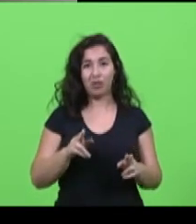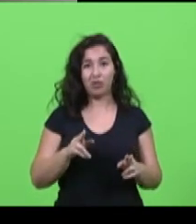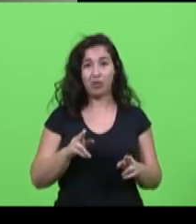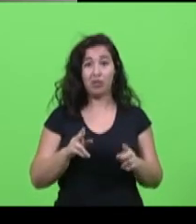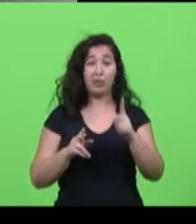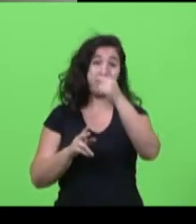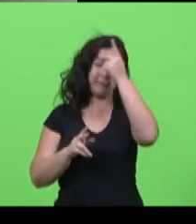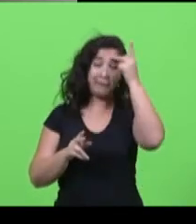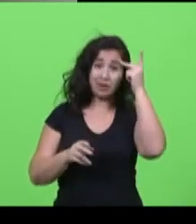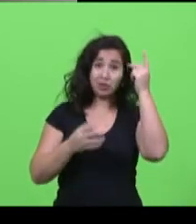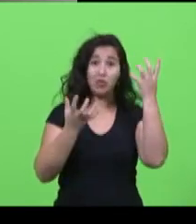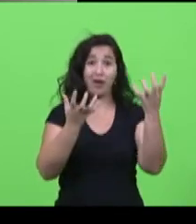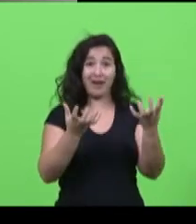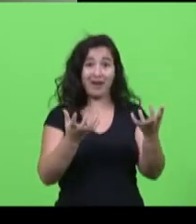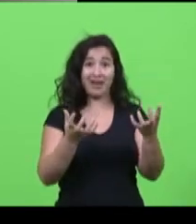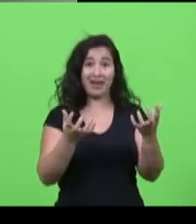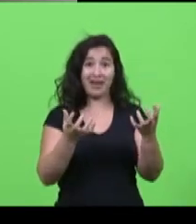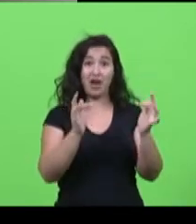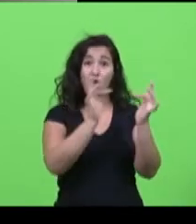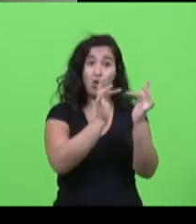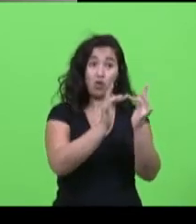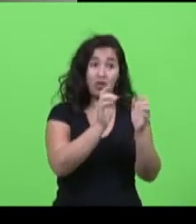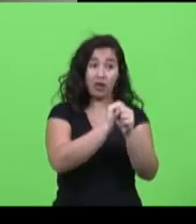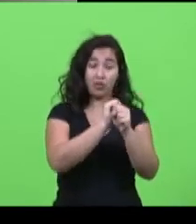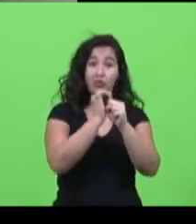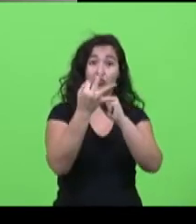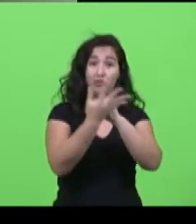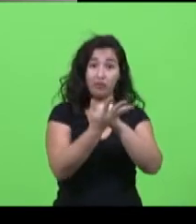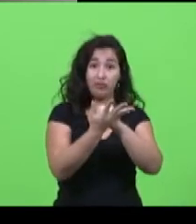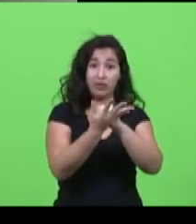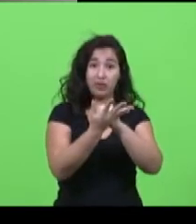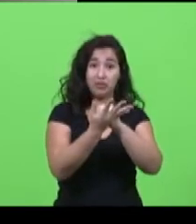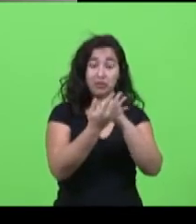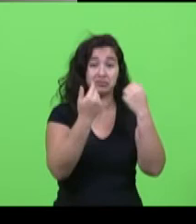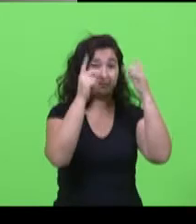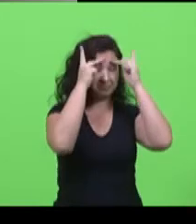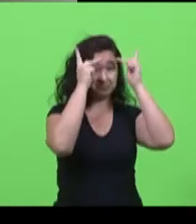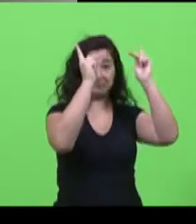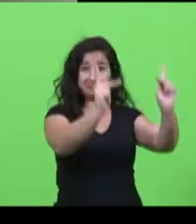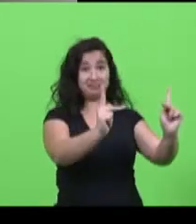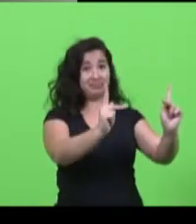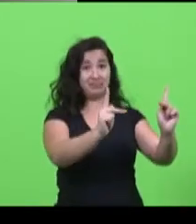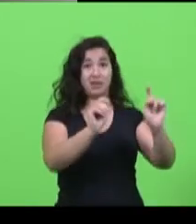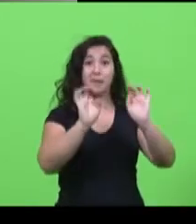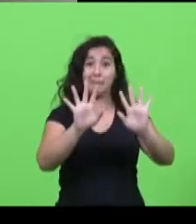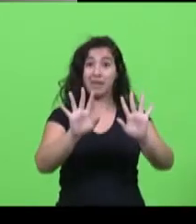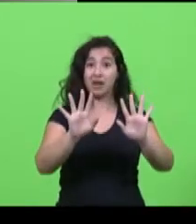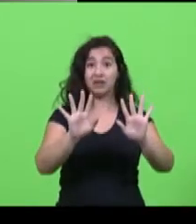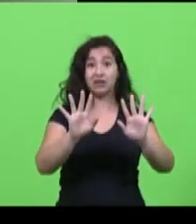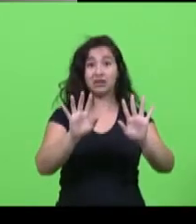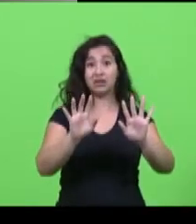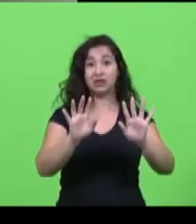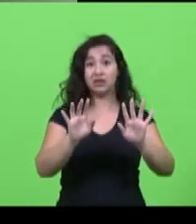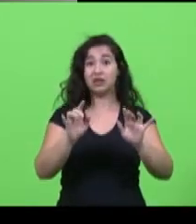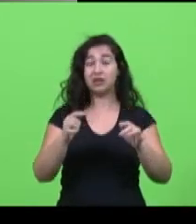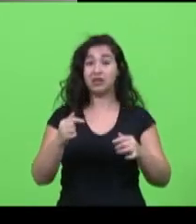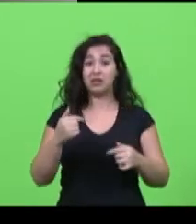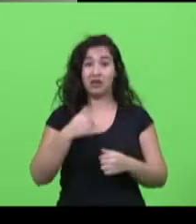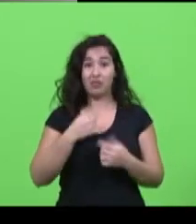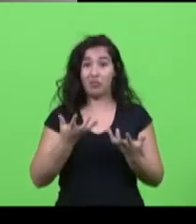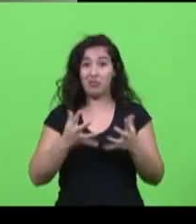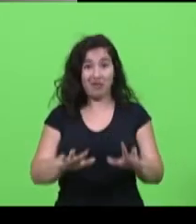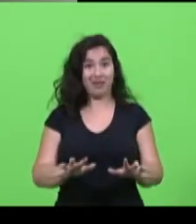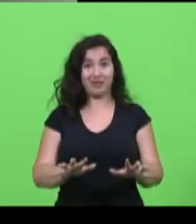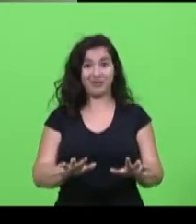com o vírus, que conviva, que perca os seus, tomara que não aconteça, mas essa medida